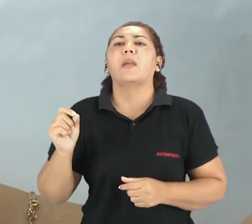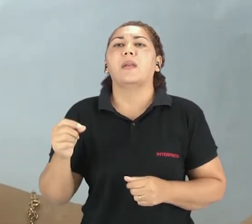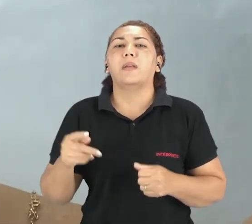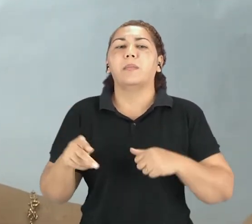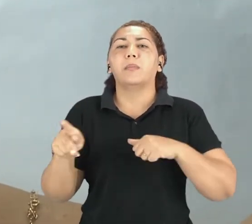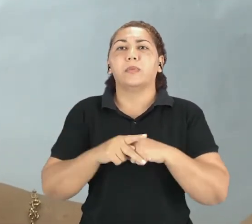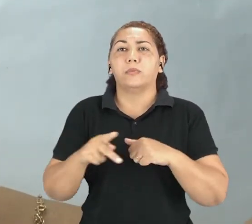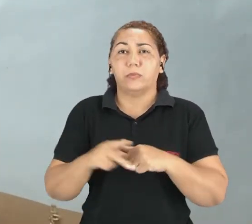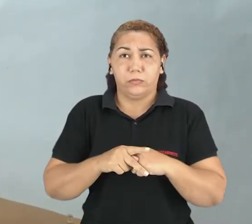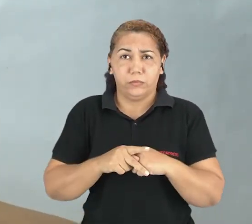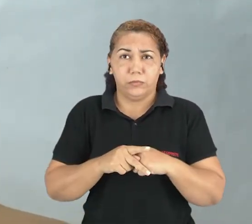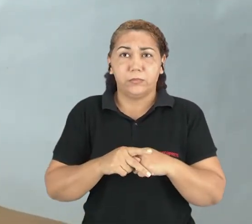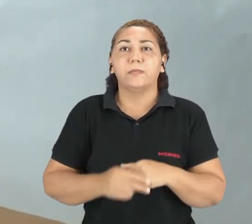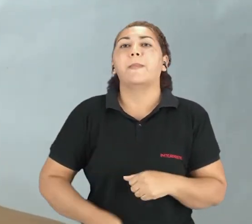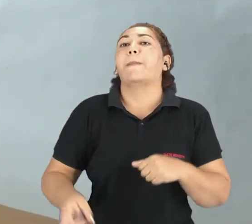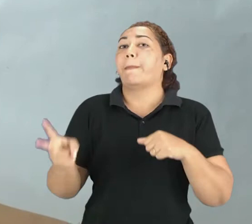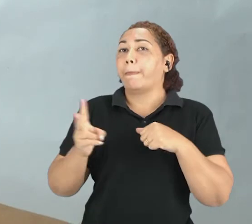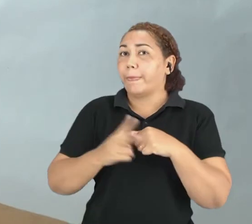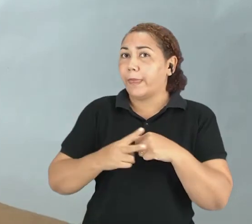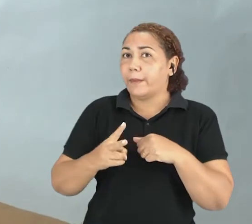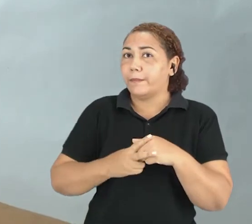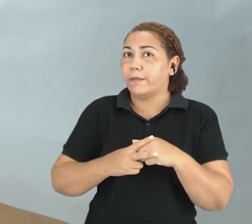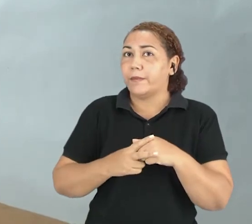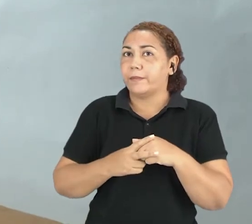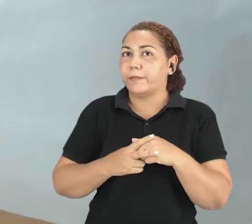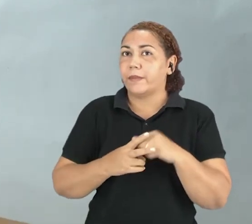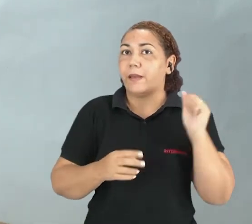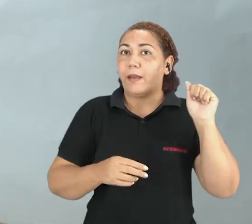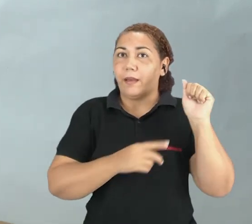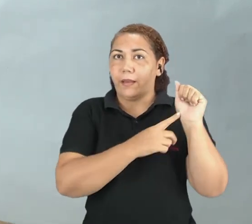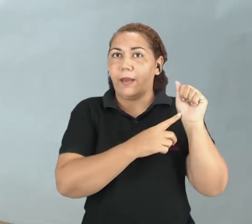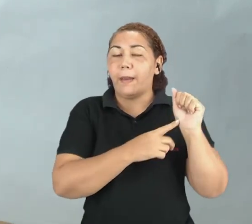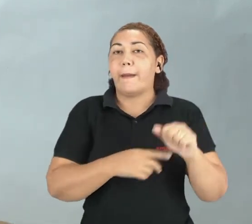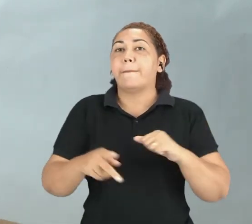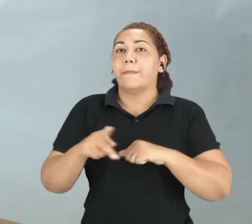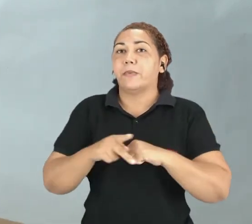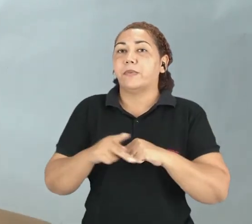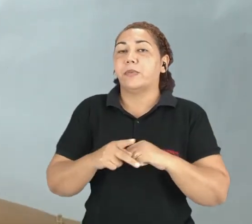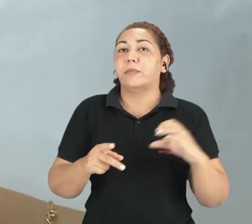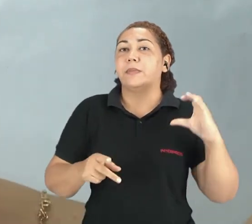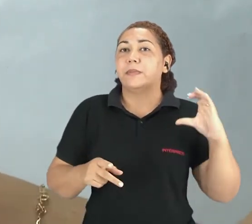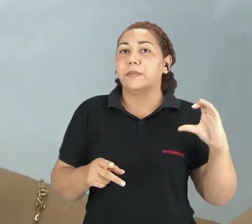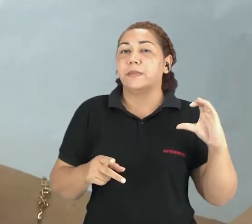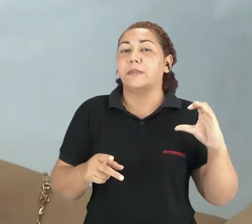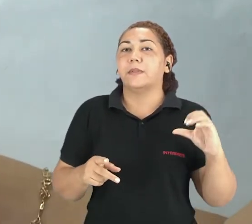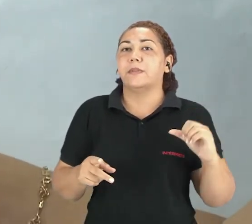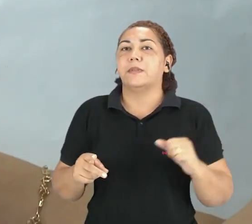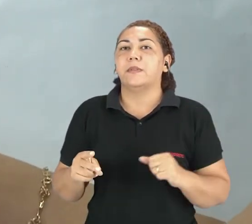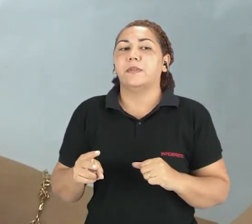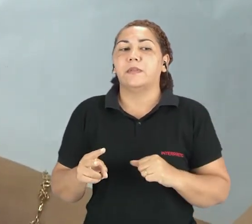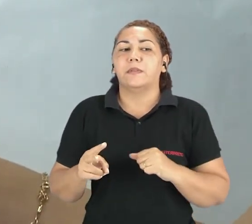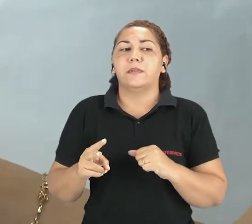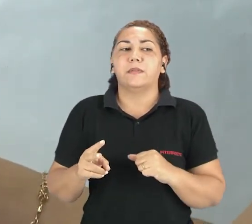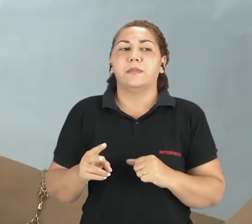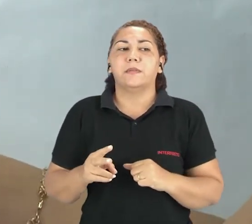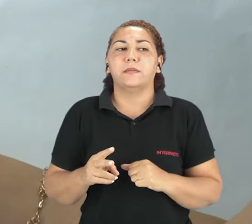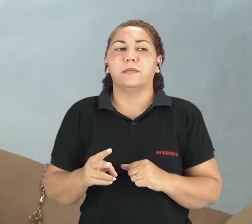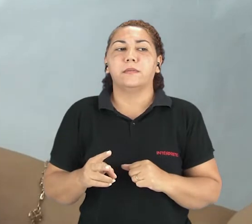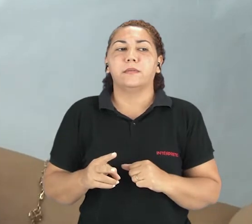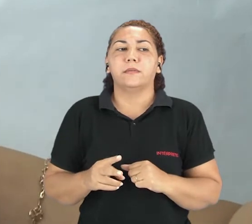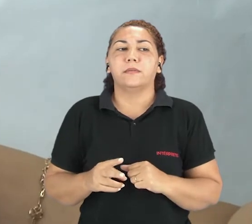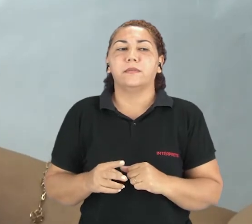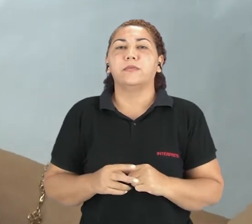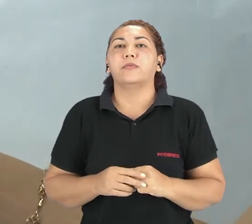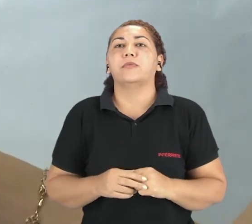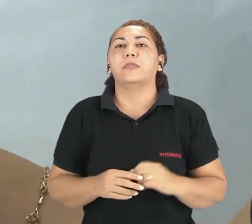B, um verbo. C, um substantivo ou um numeral. Vamos só relembrar aqui, ó. Pronome, só